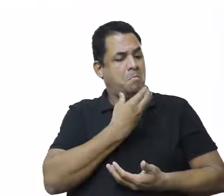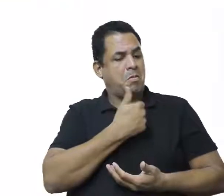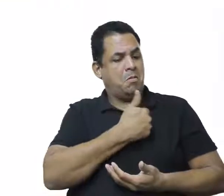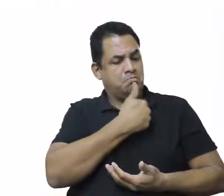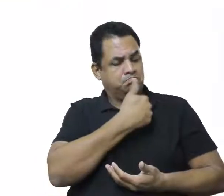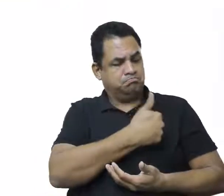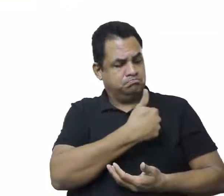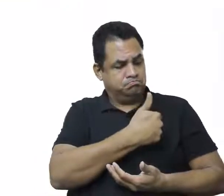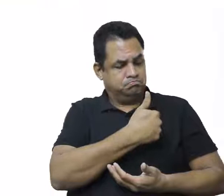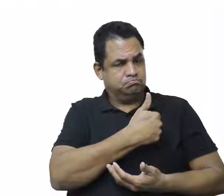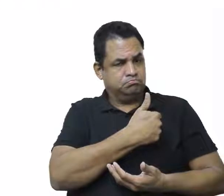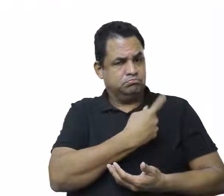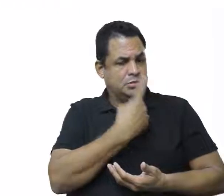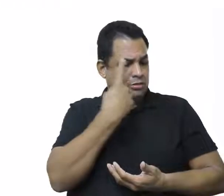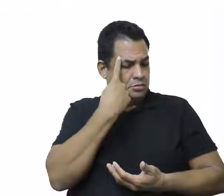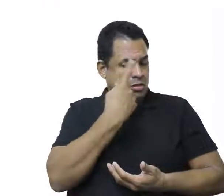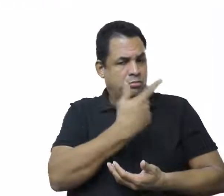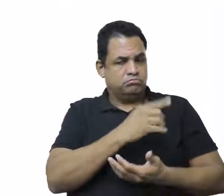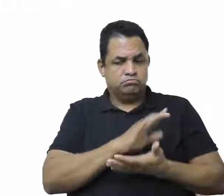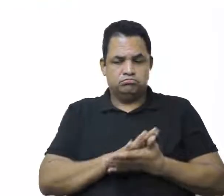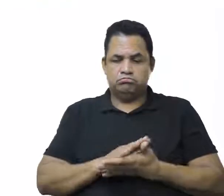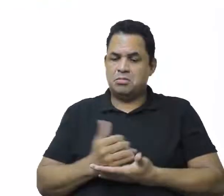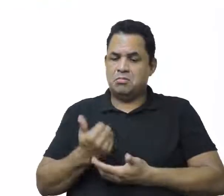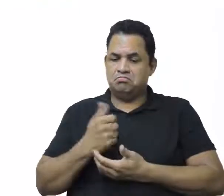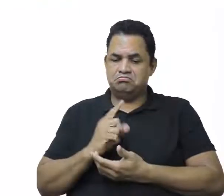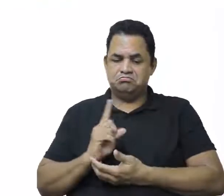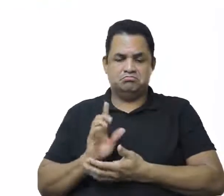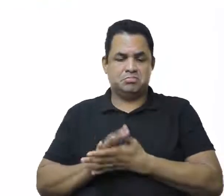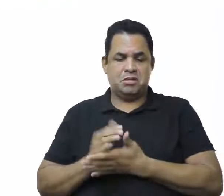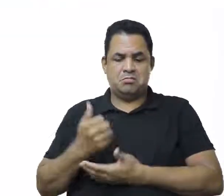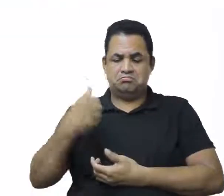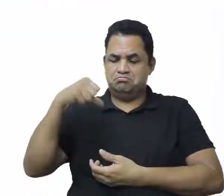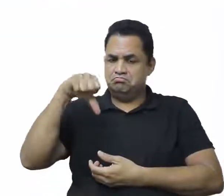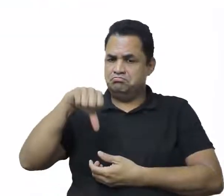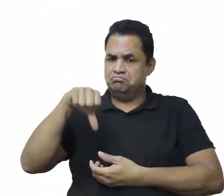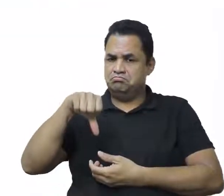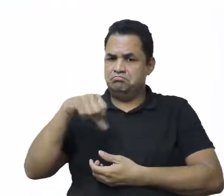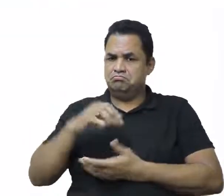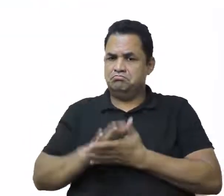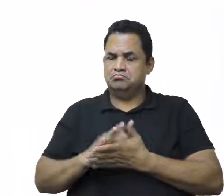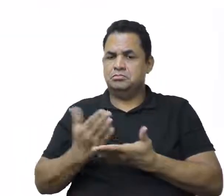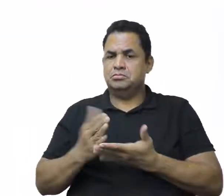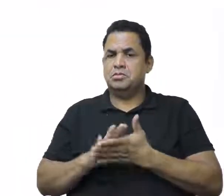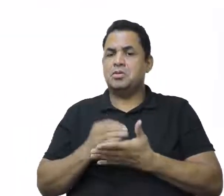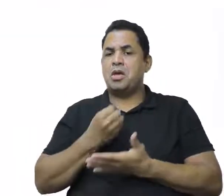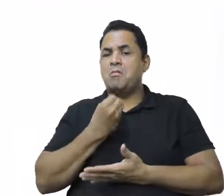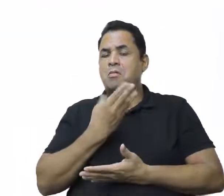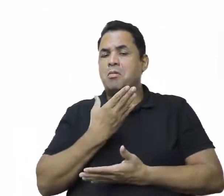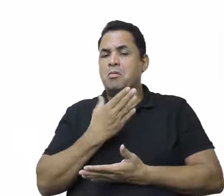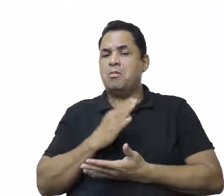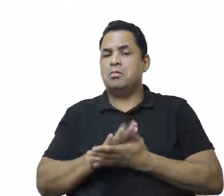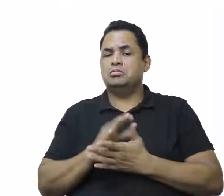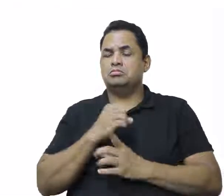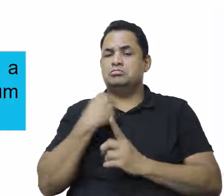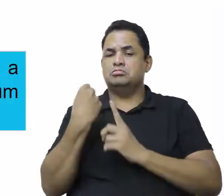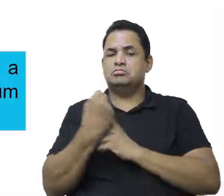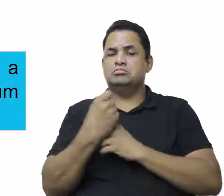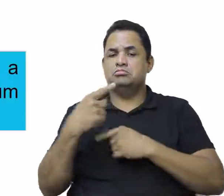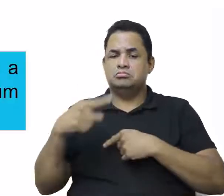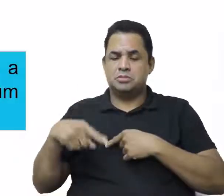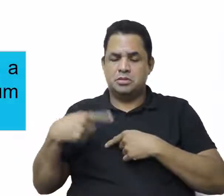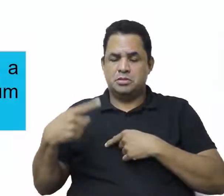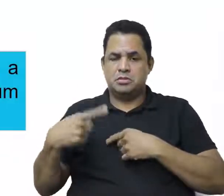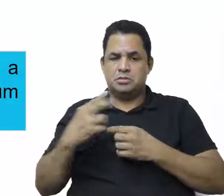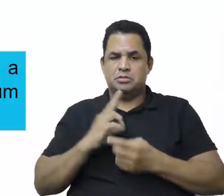forma otimista, tanto de forma pessimista em relação a esses benefícios sociais e as consequências